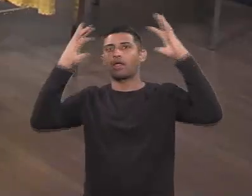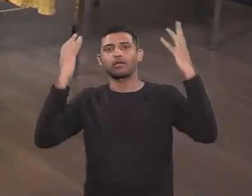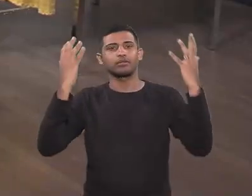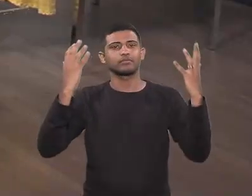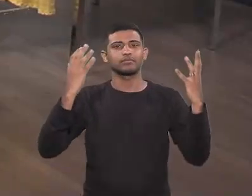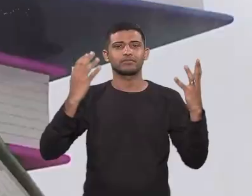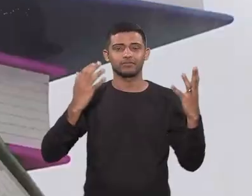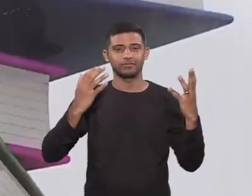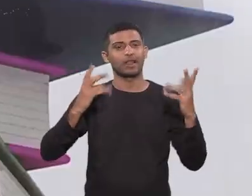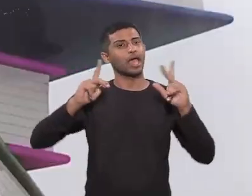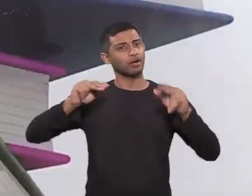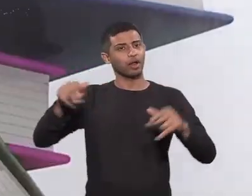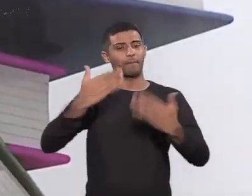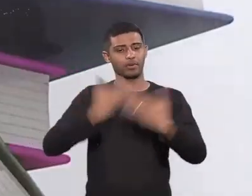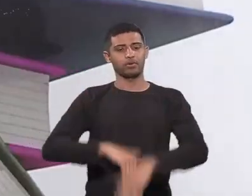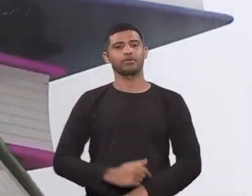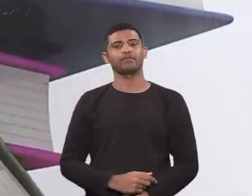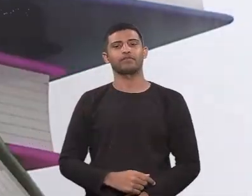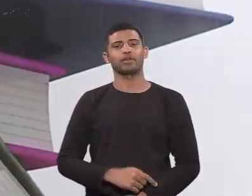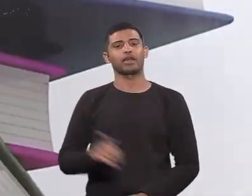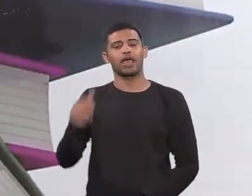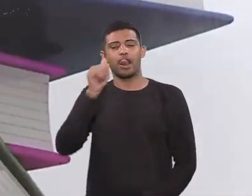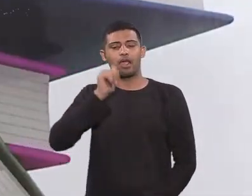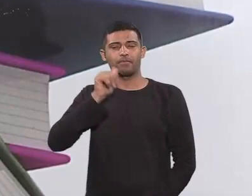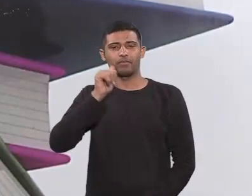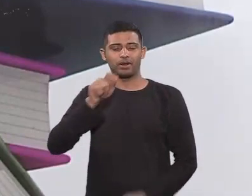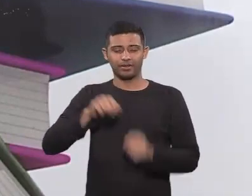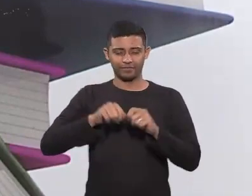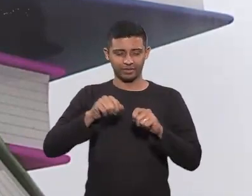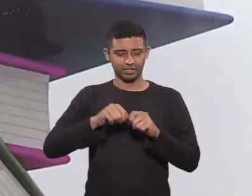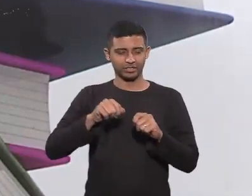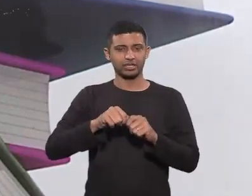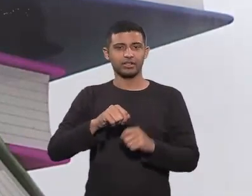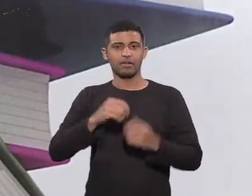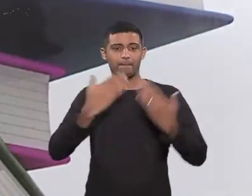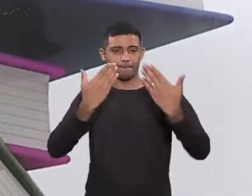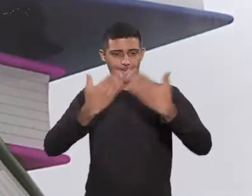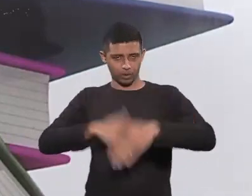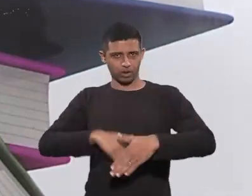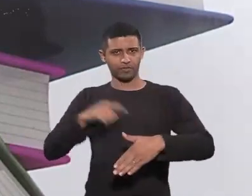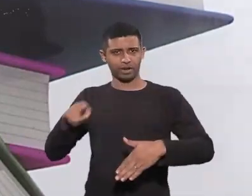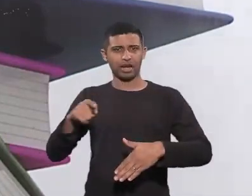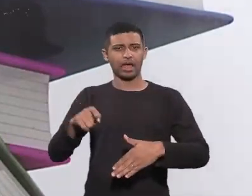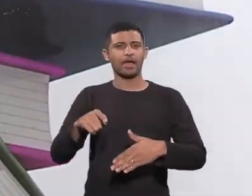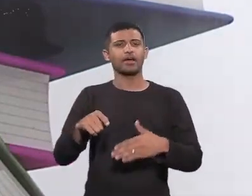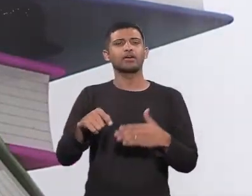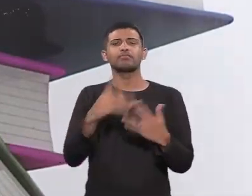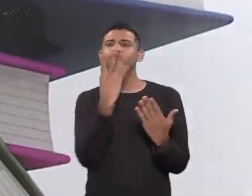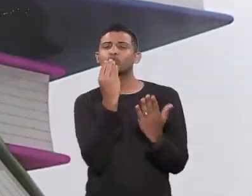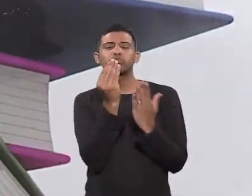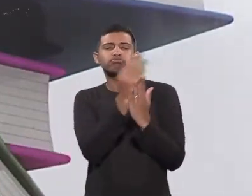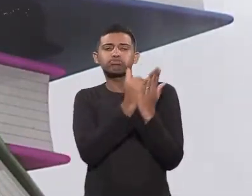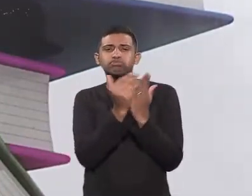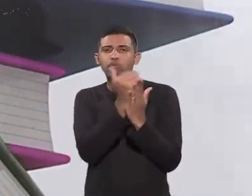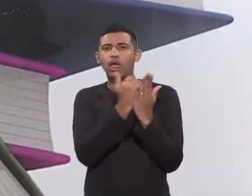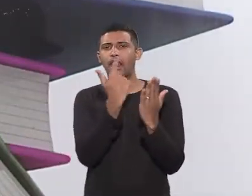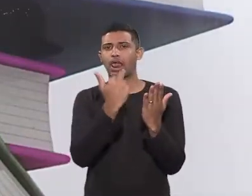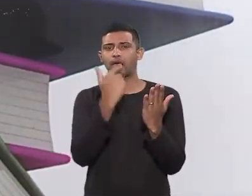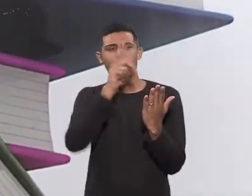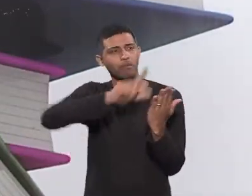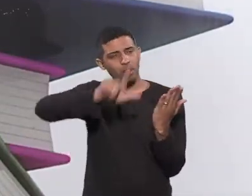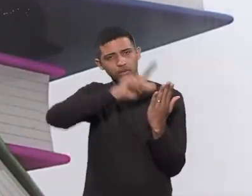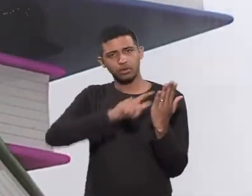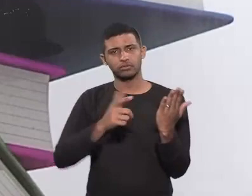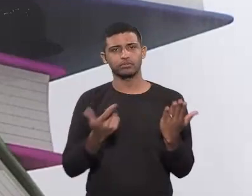E aqui acontece na prova, né? Ela está fazendo uma prova de figuras de linguagem, ao que parece, né? Não fica